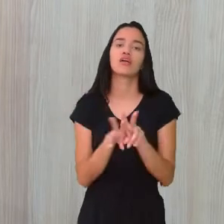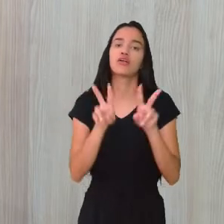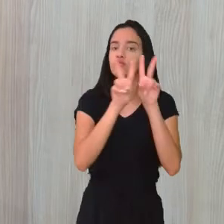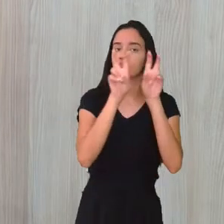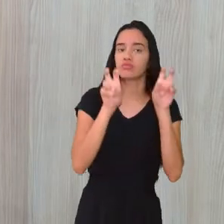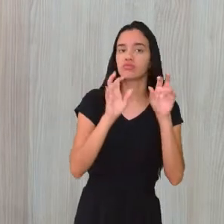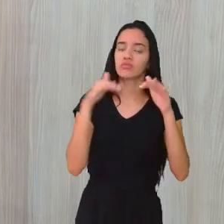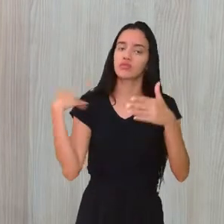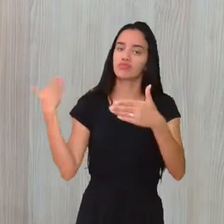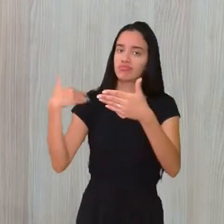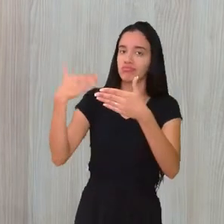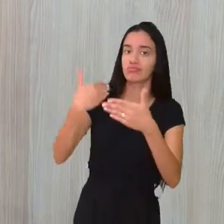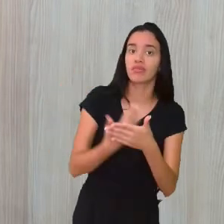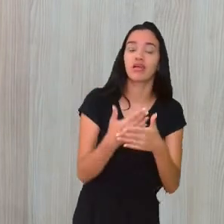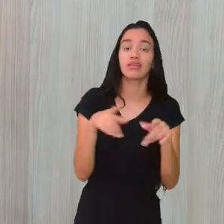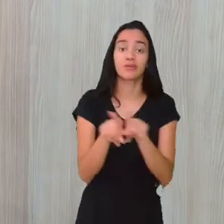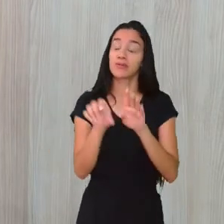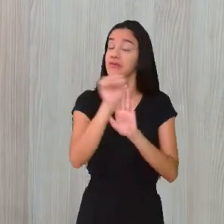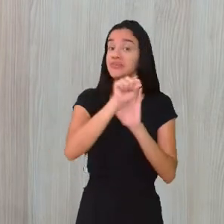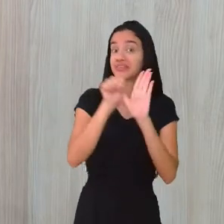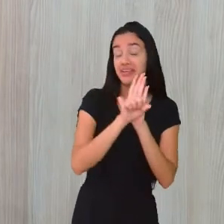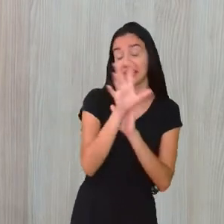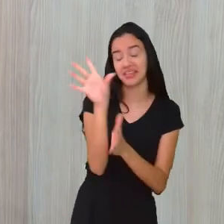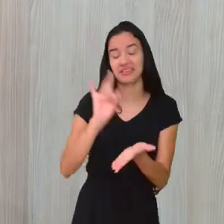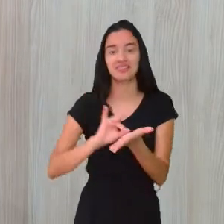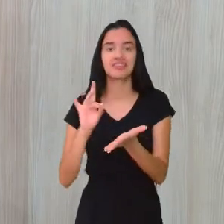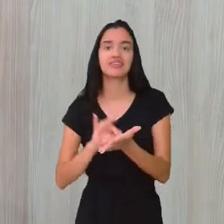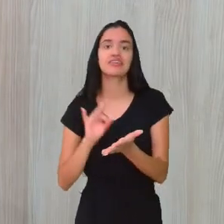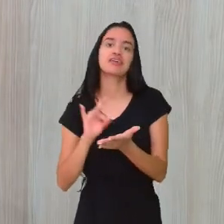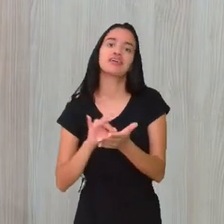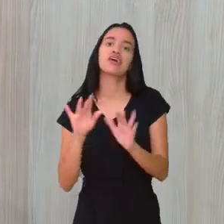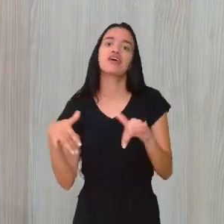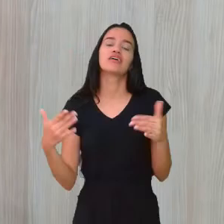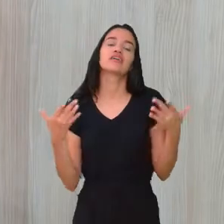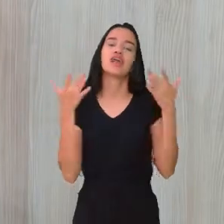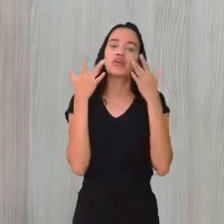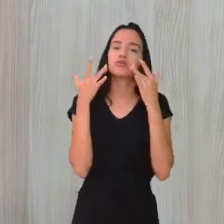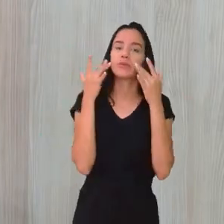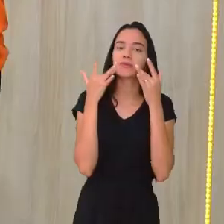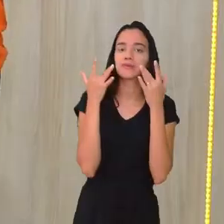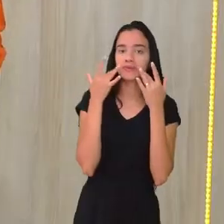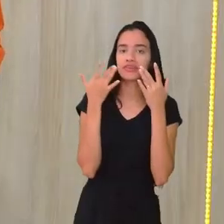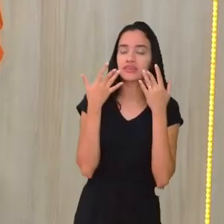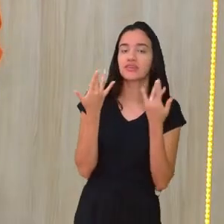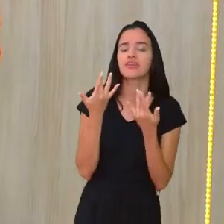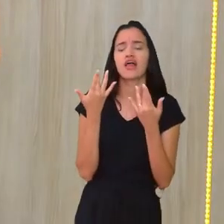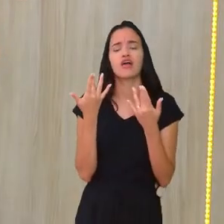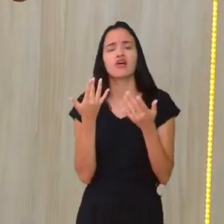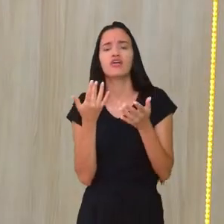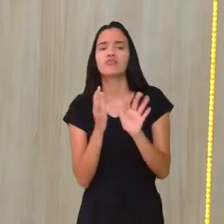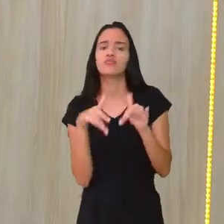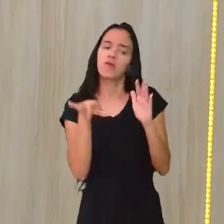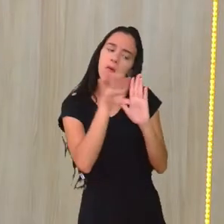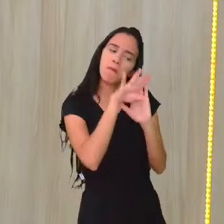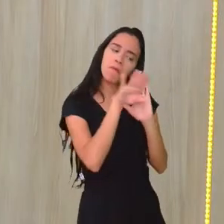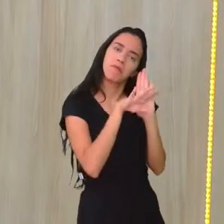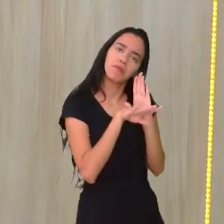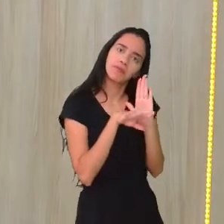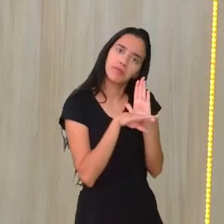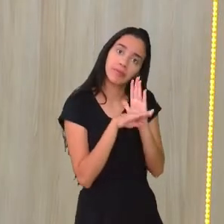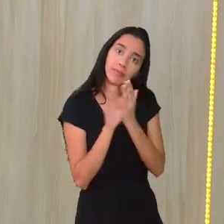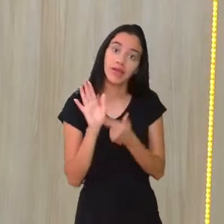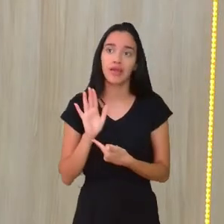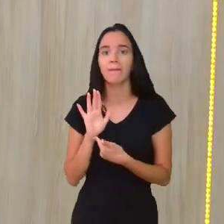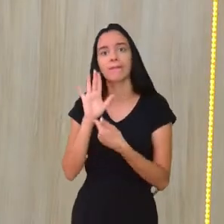longo desses anos, né? Dos séculos. E assim as peças teatrais vão sendo elaboradas e